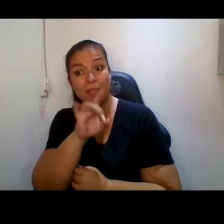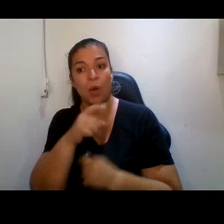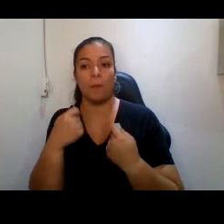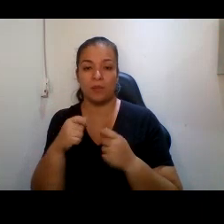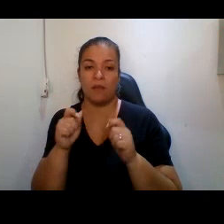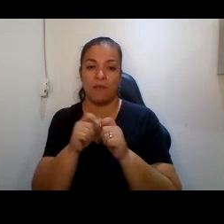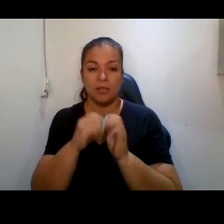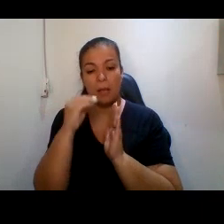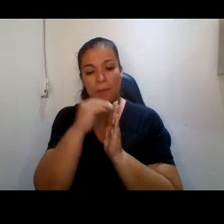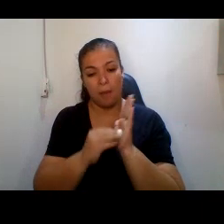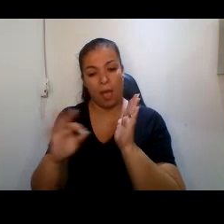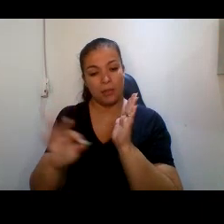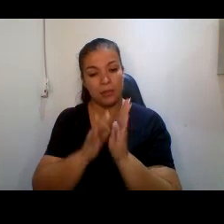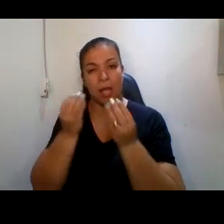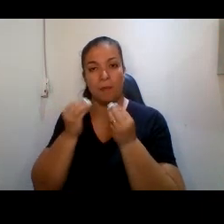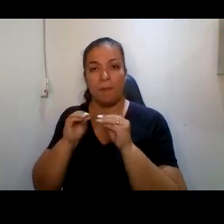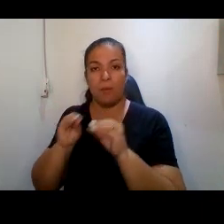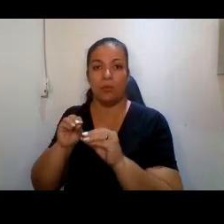bom?